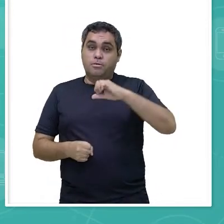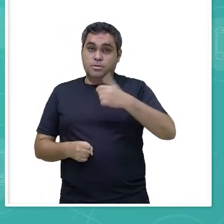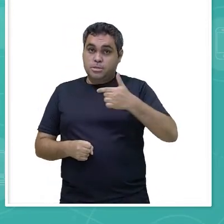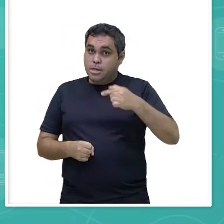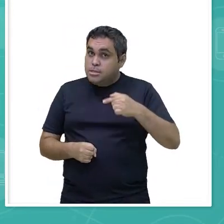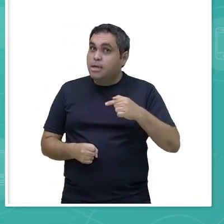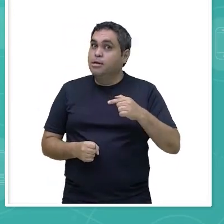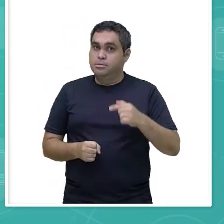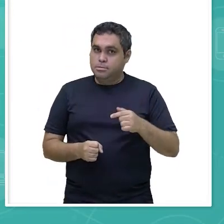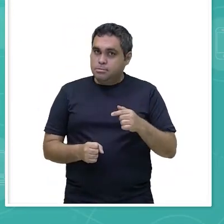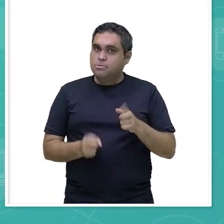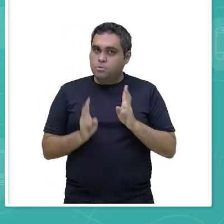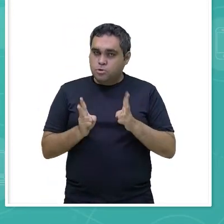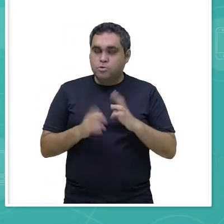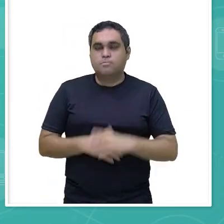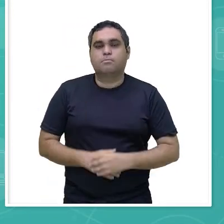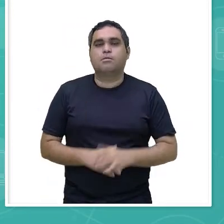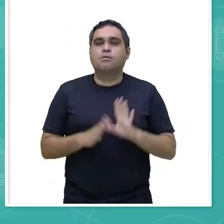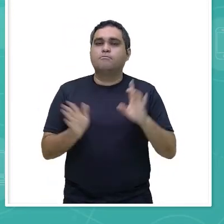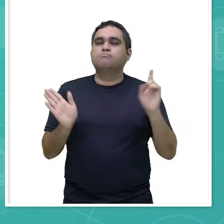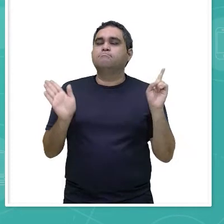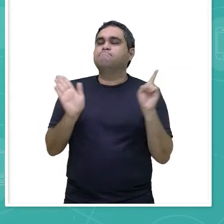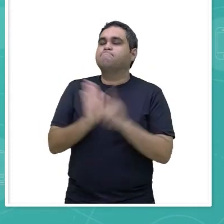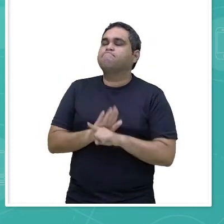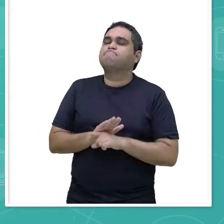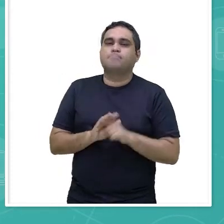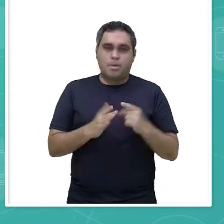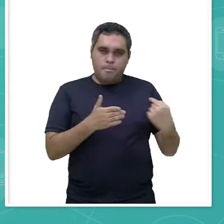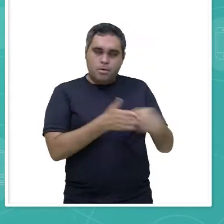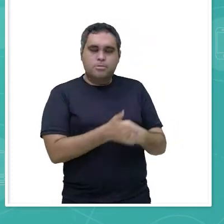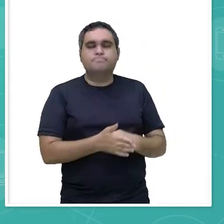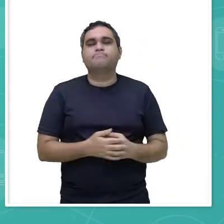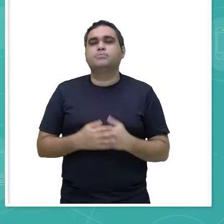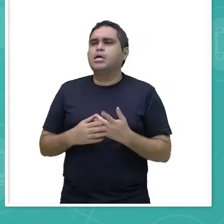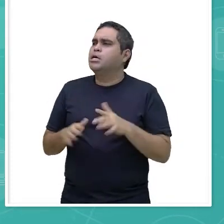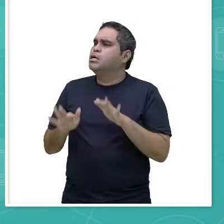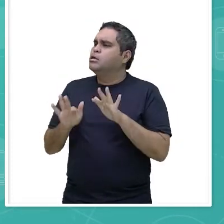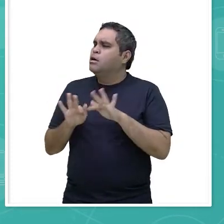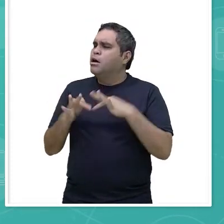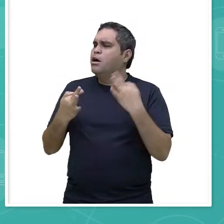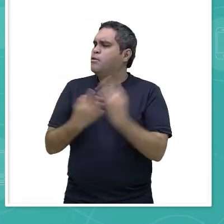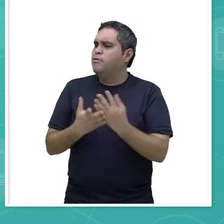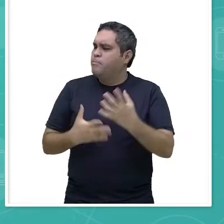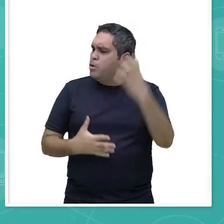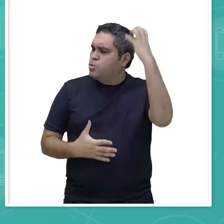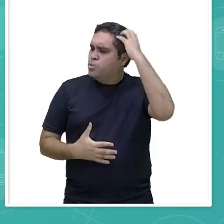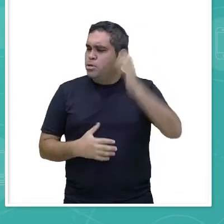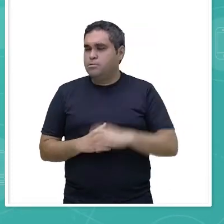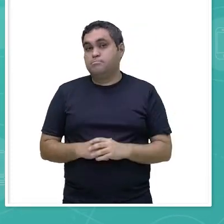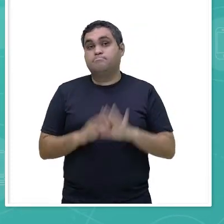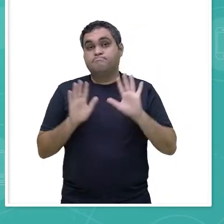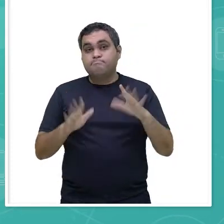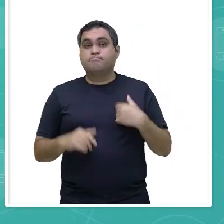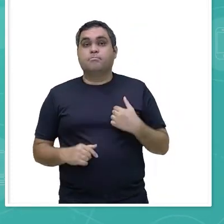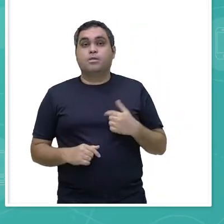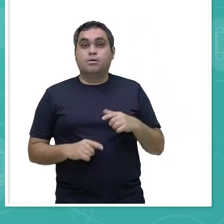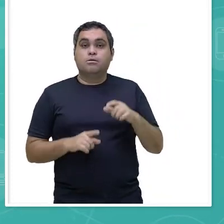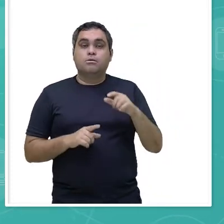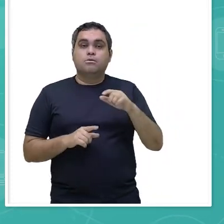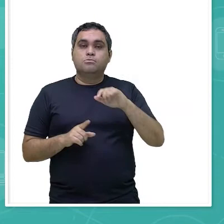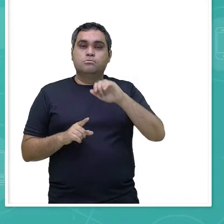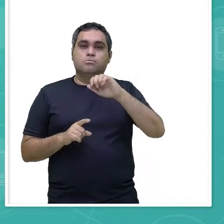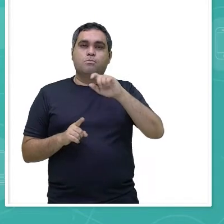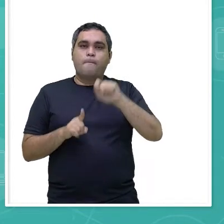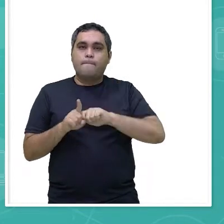Bom, aí vocês vão me perguntar, e a família imperial? Olha só, em julho de 1918, a